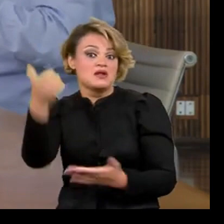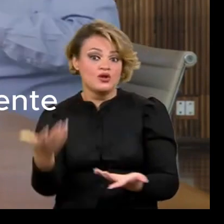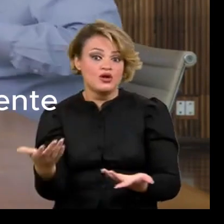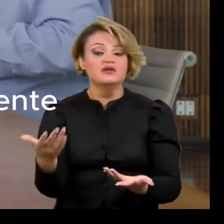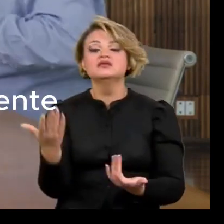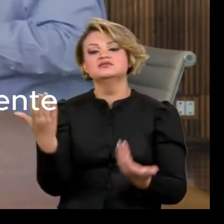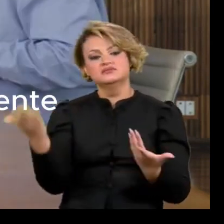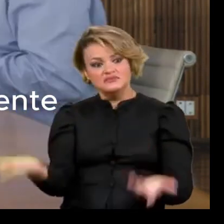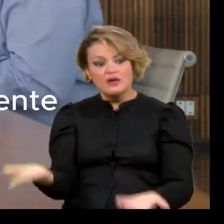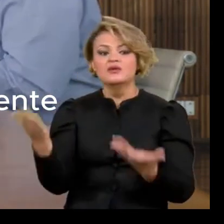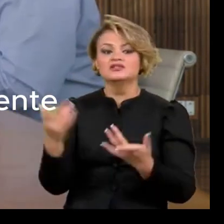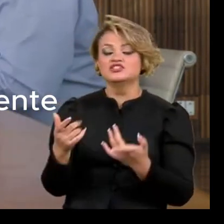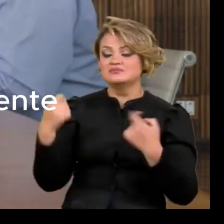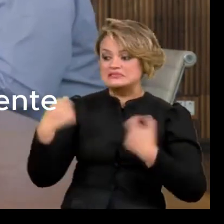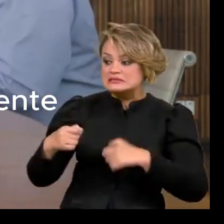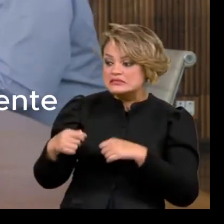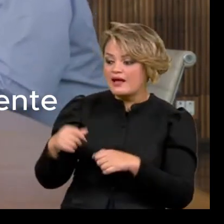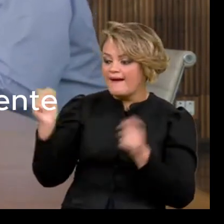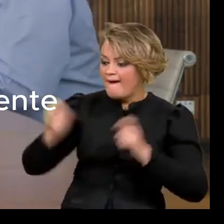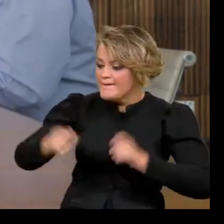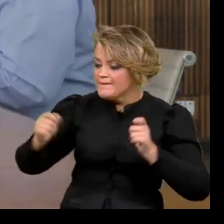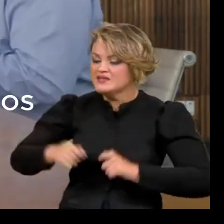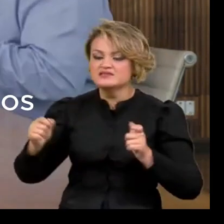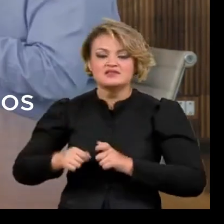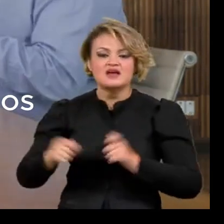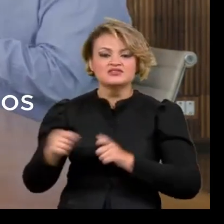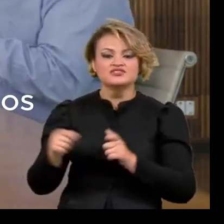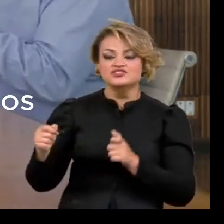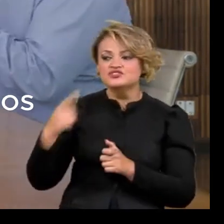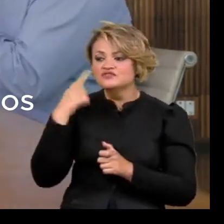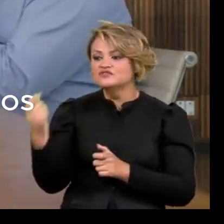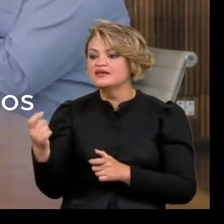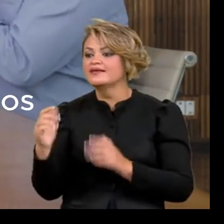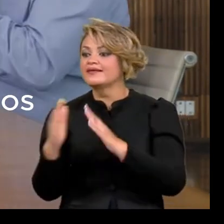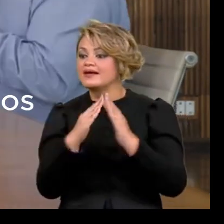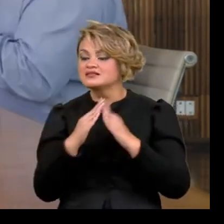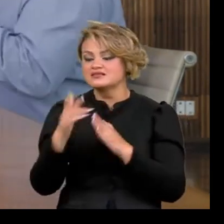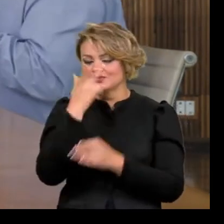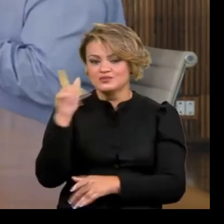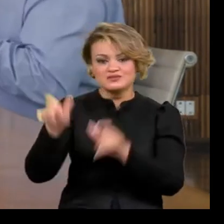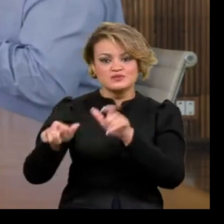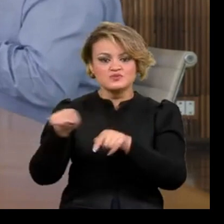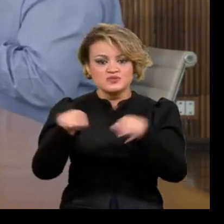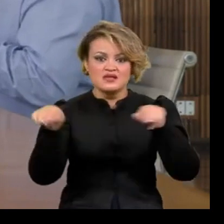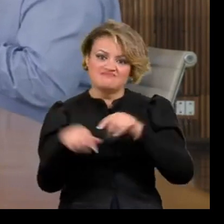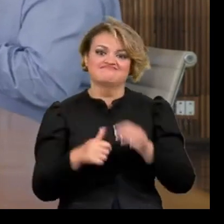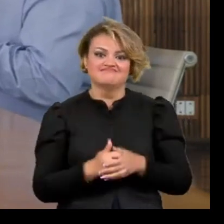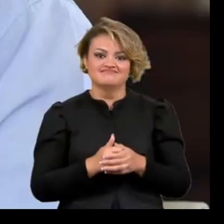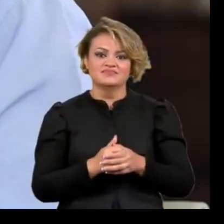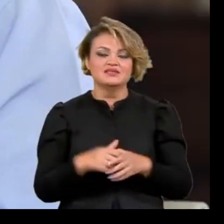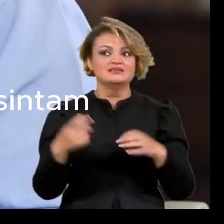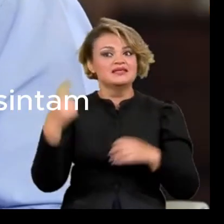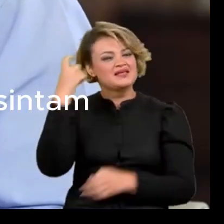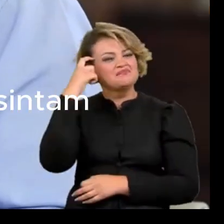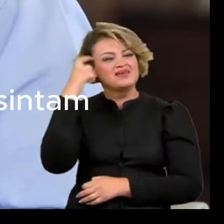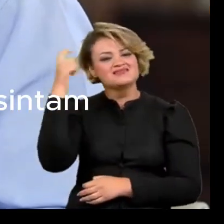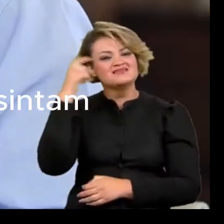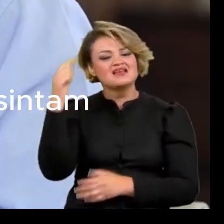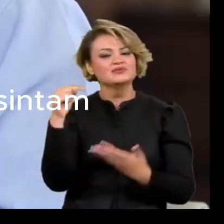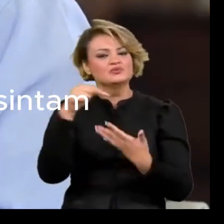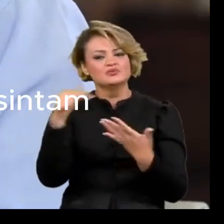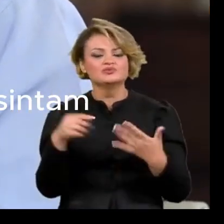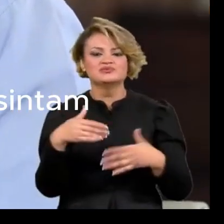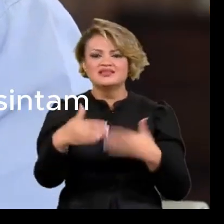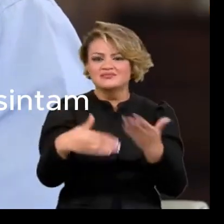fazer uma quantidade enorme de cada peça gente então nós vamos ter que pensar em todos os segmentos da sociedade para a gente